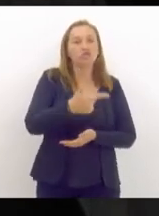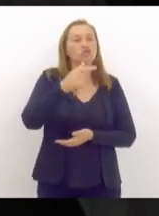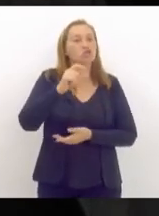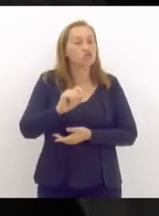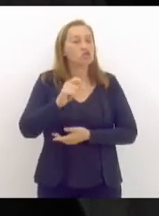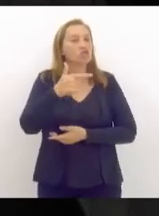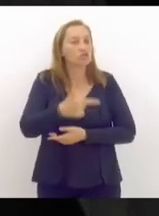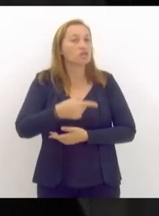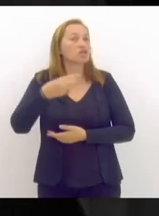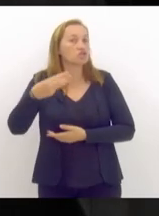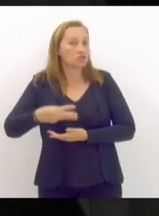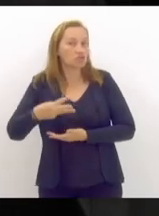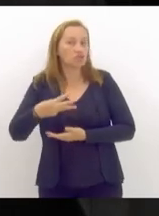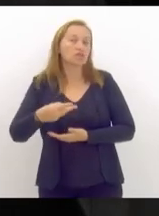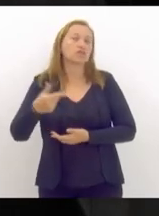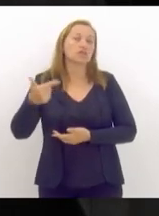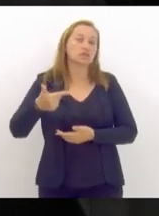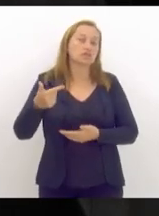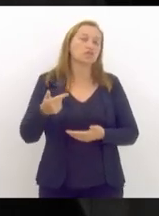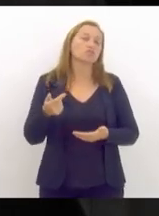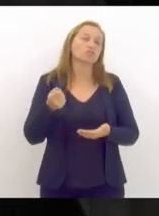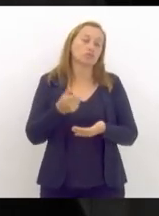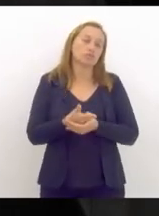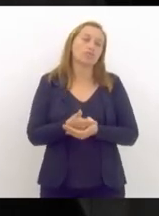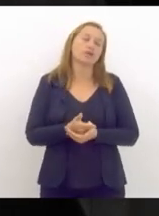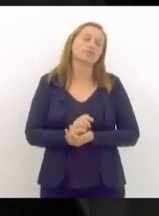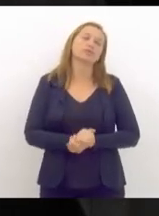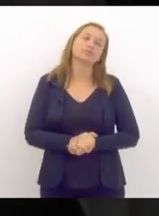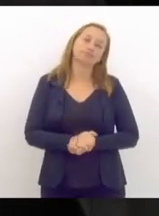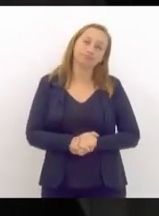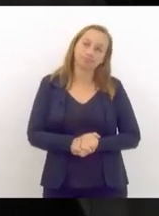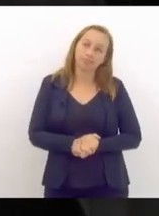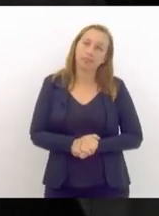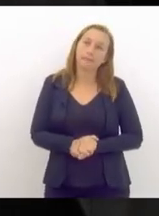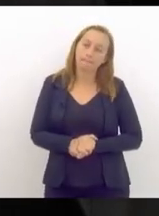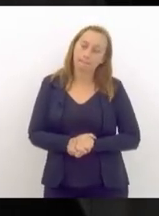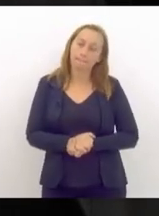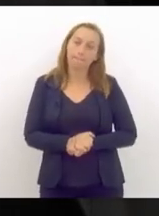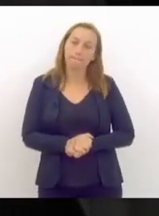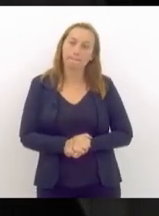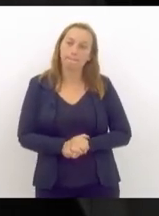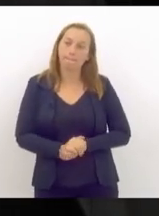segunda parcela da reposição salarial de